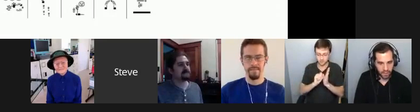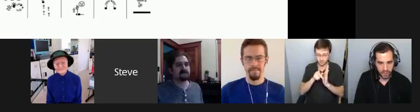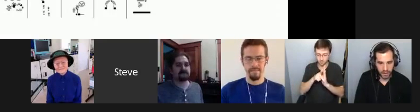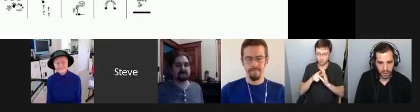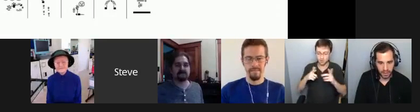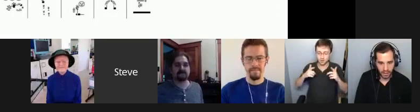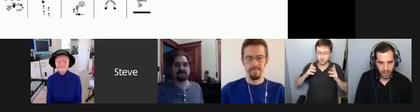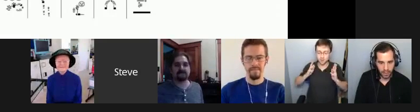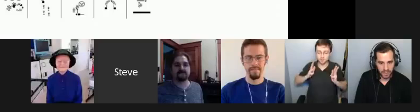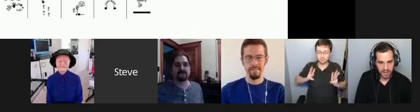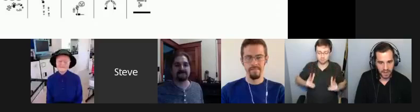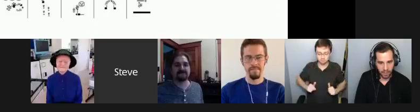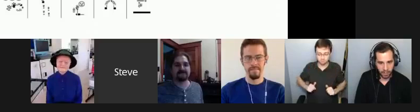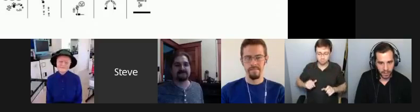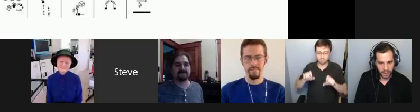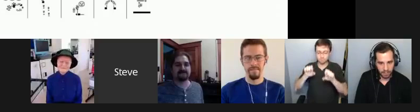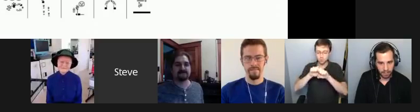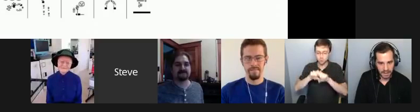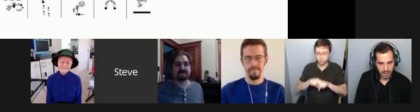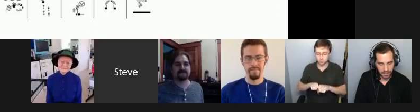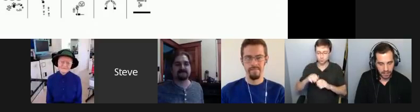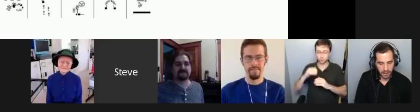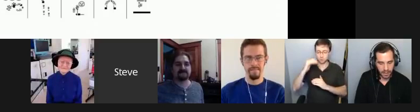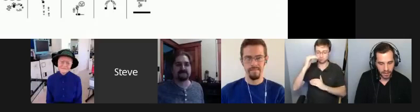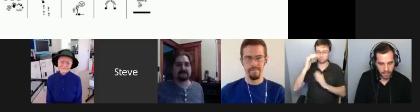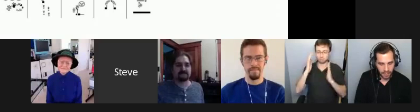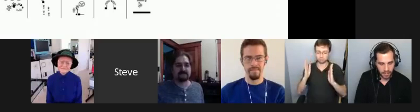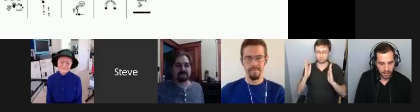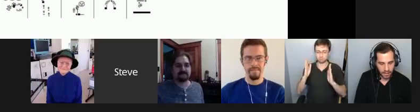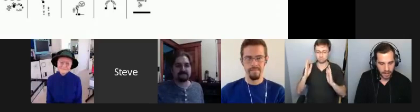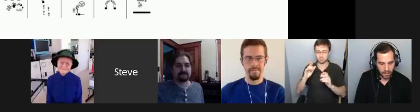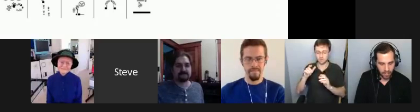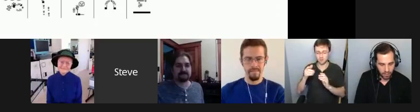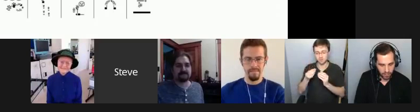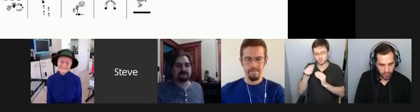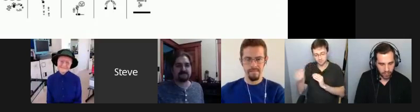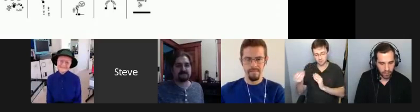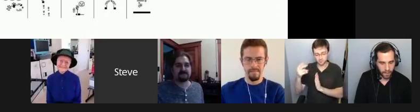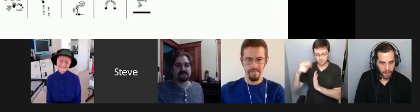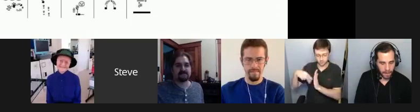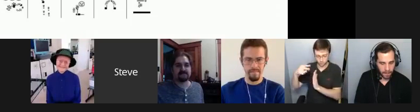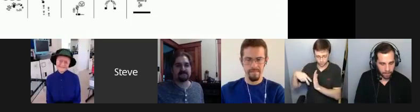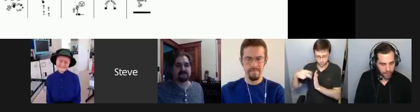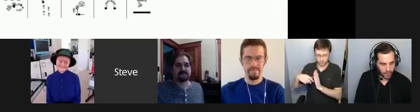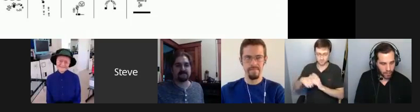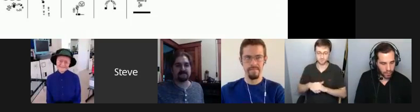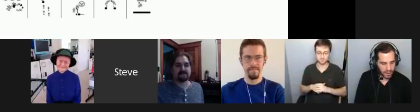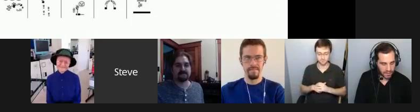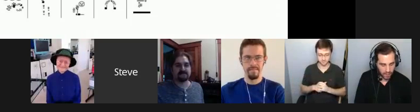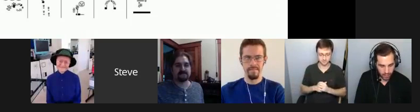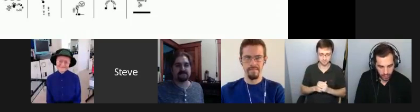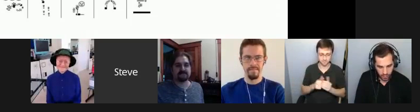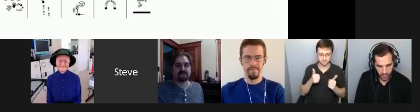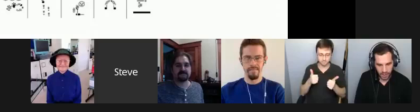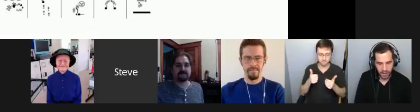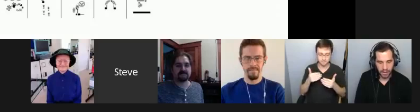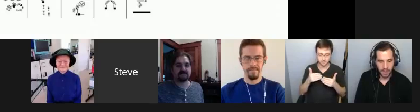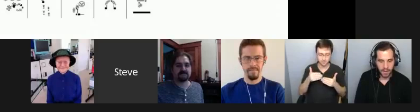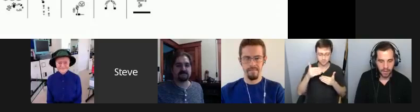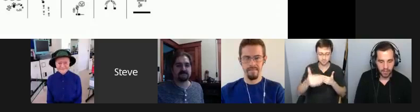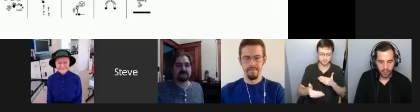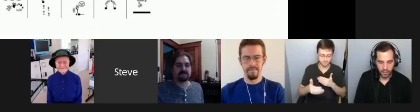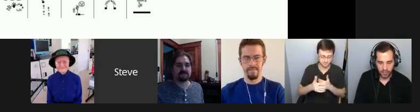o software, o Single Puddle, né, com toda a